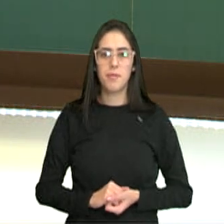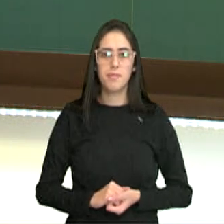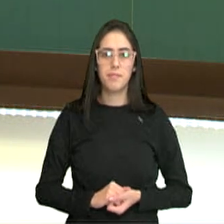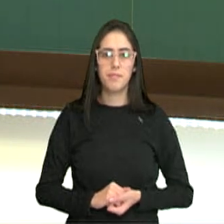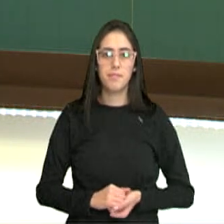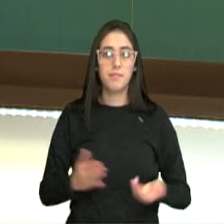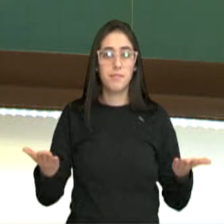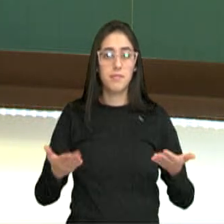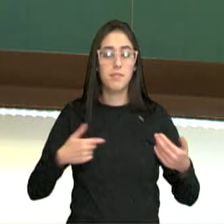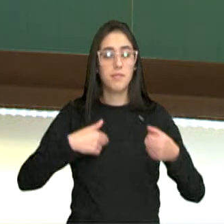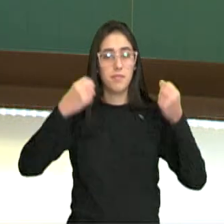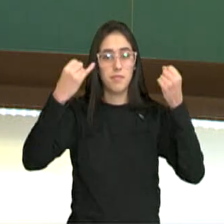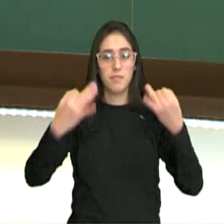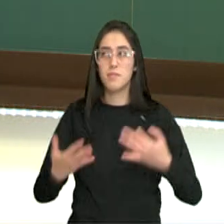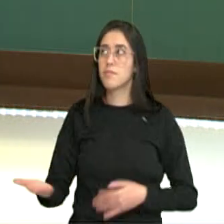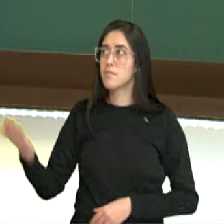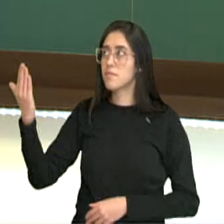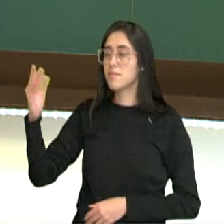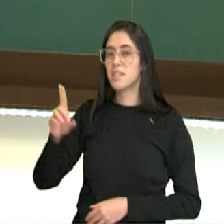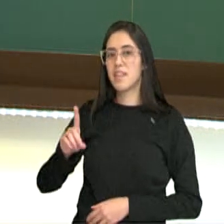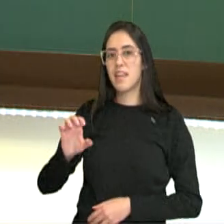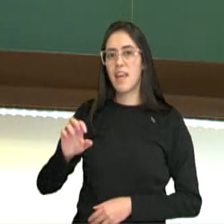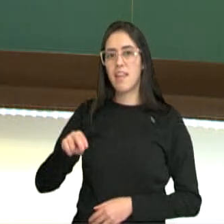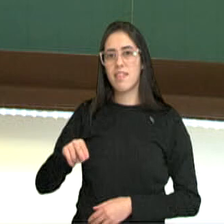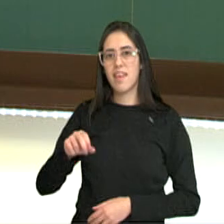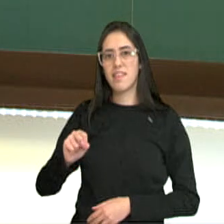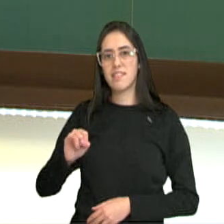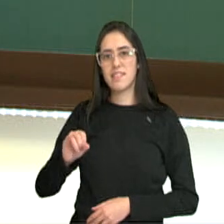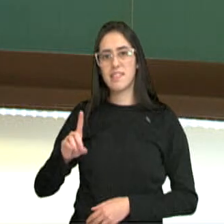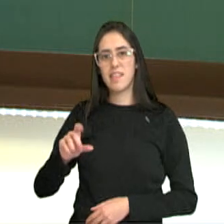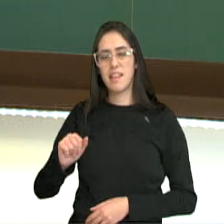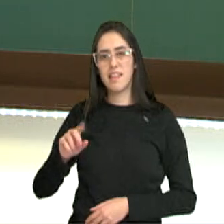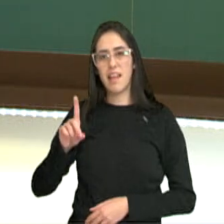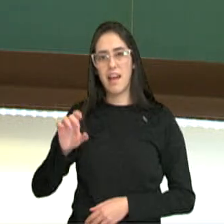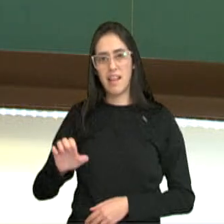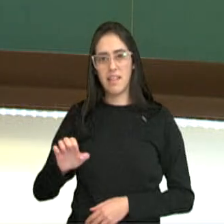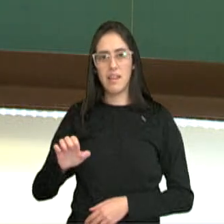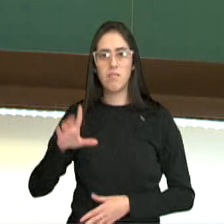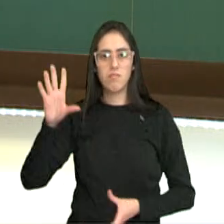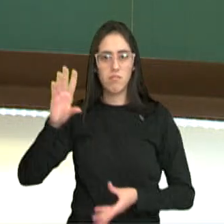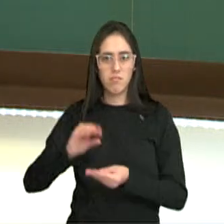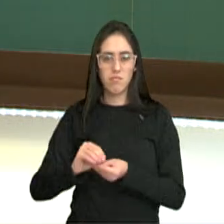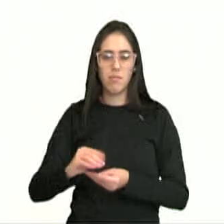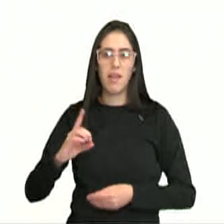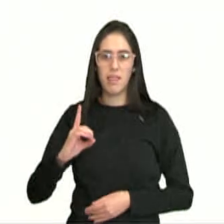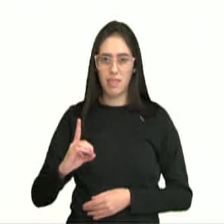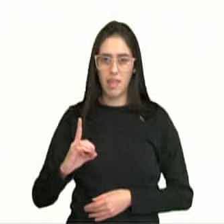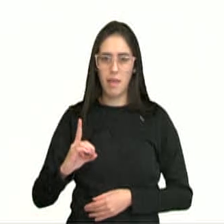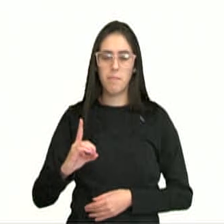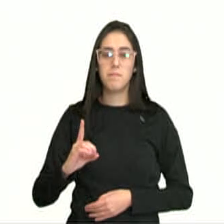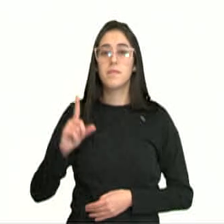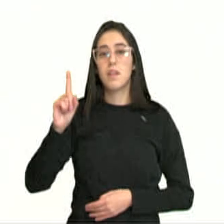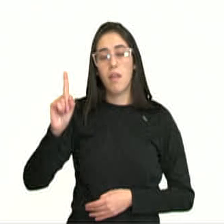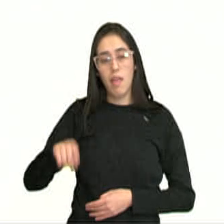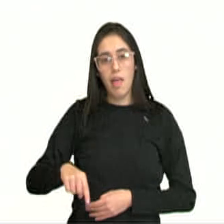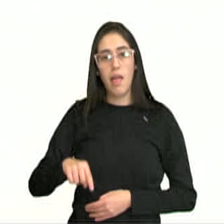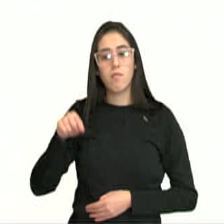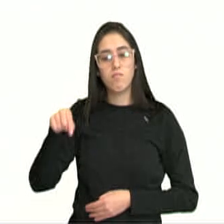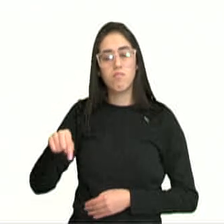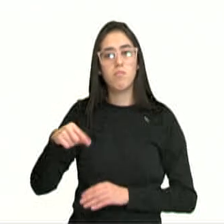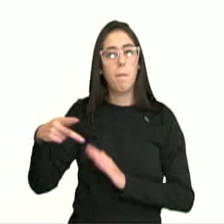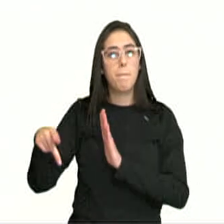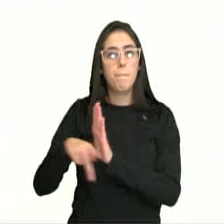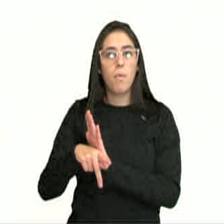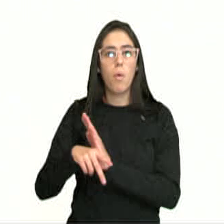Agora vamos falar um pouquinho sobre a densidade. Então, a densidade, representada pela letra D minúscula, é uma propriedade específica